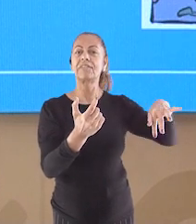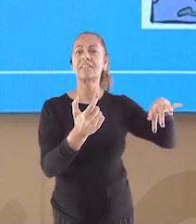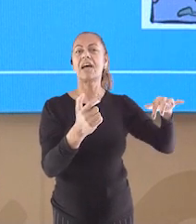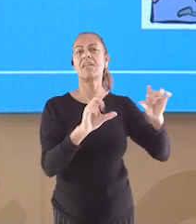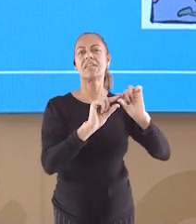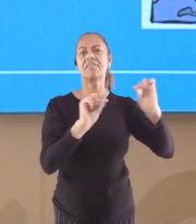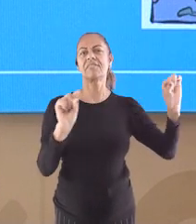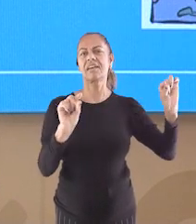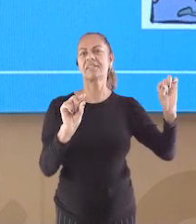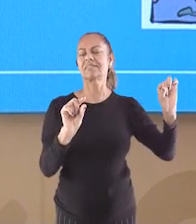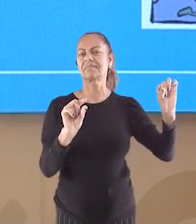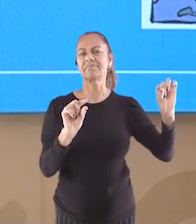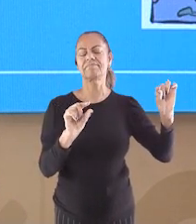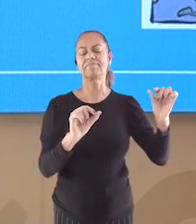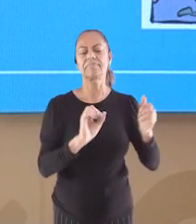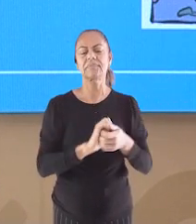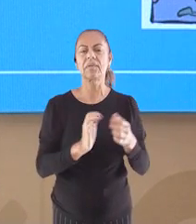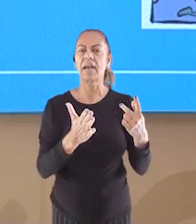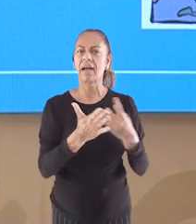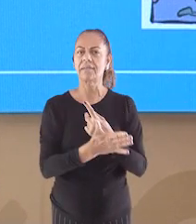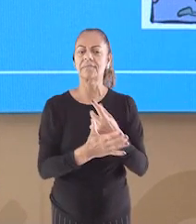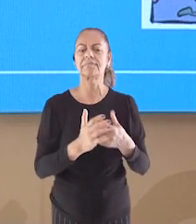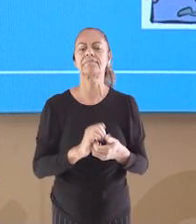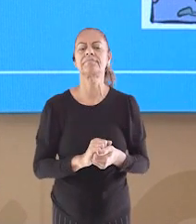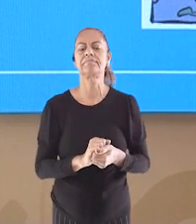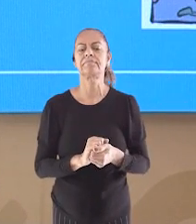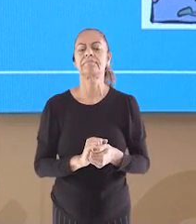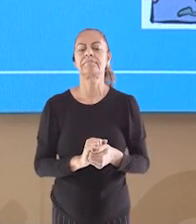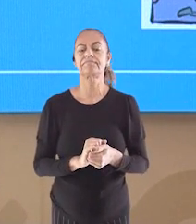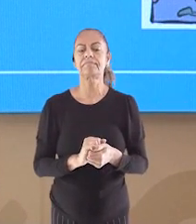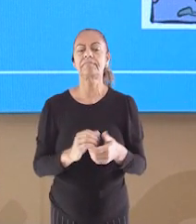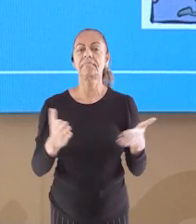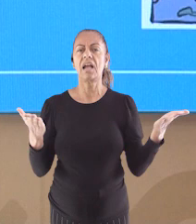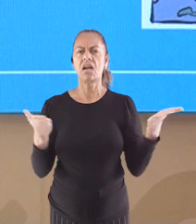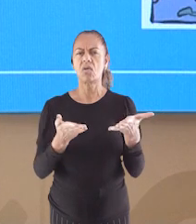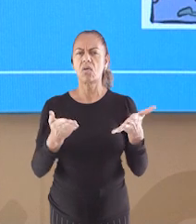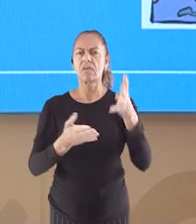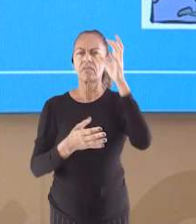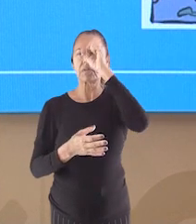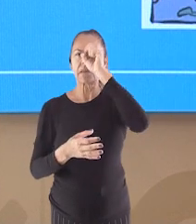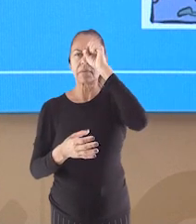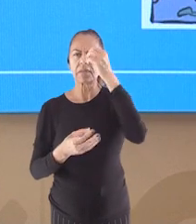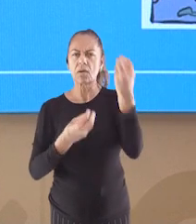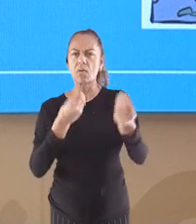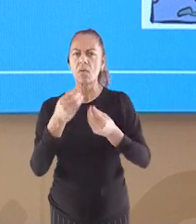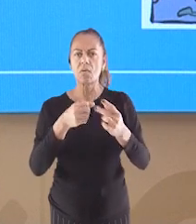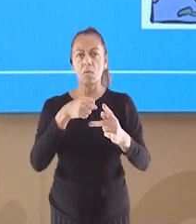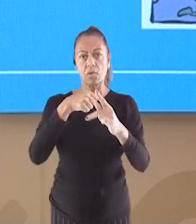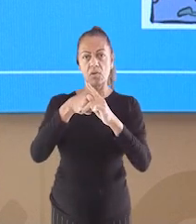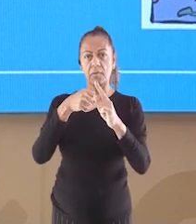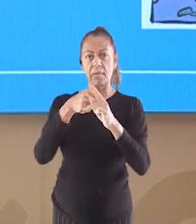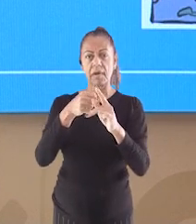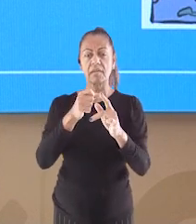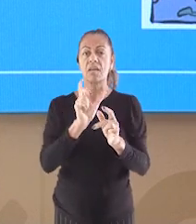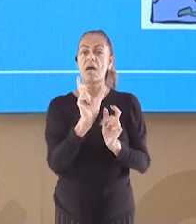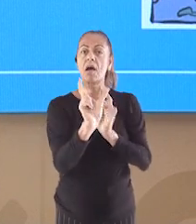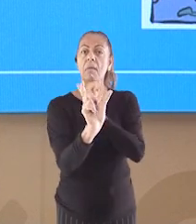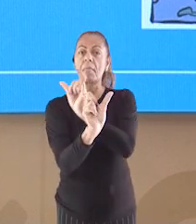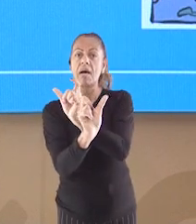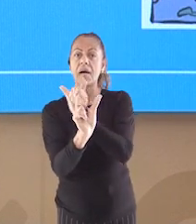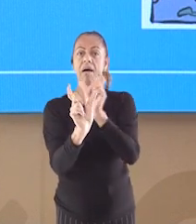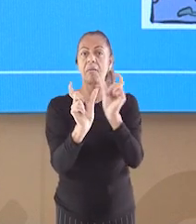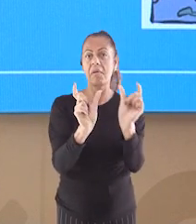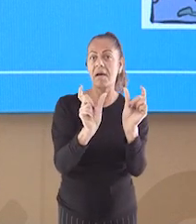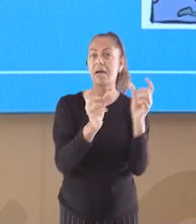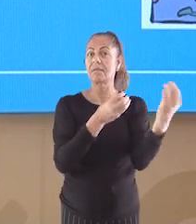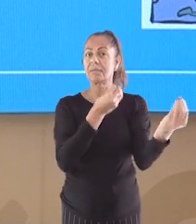me deixe. Mas ele acaba colocando no final da frase, nunca deixe. Para não cometer o mesmo erro desse personagem,